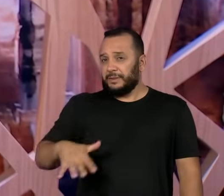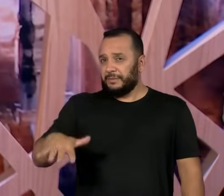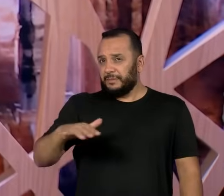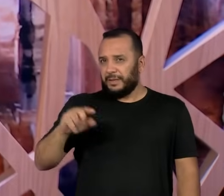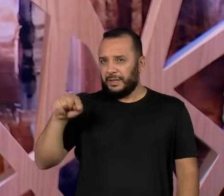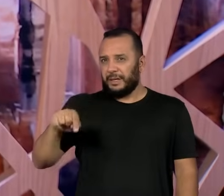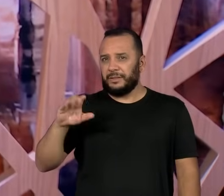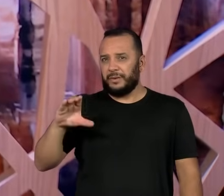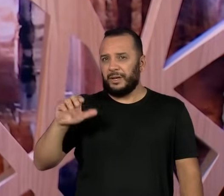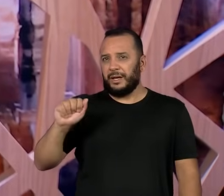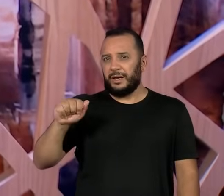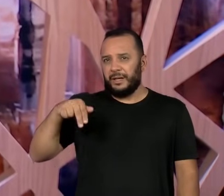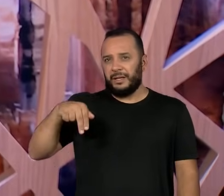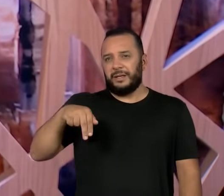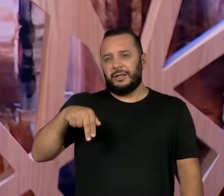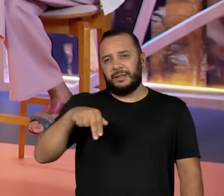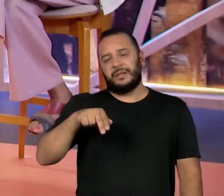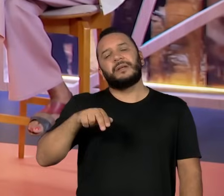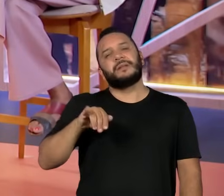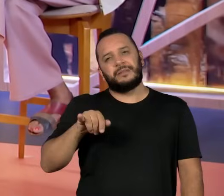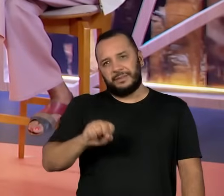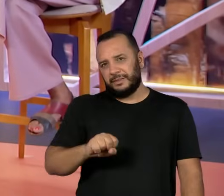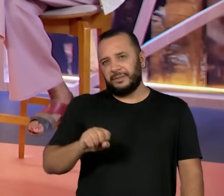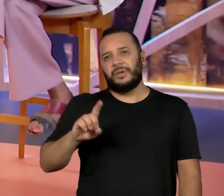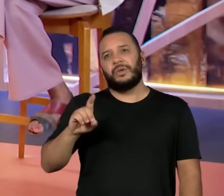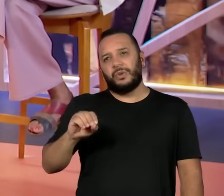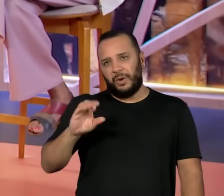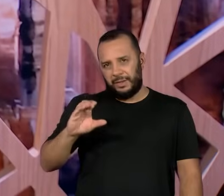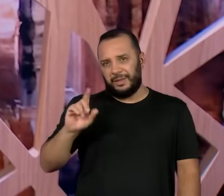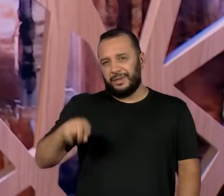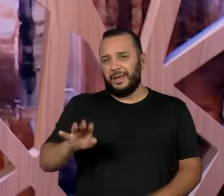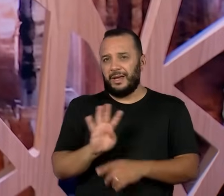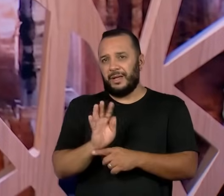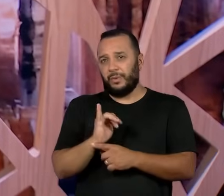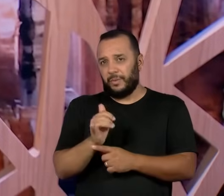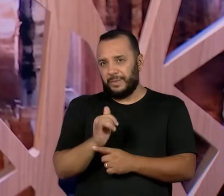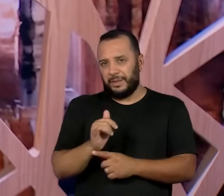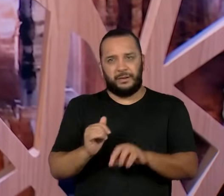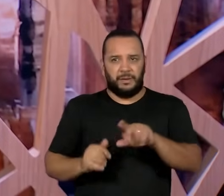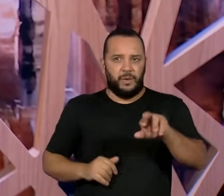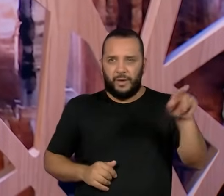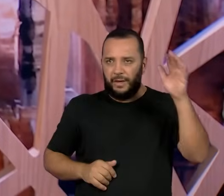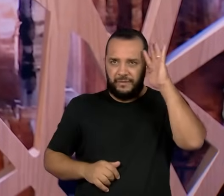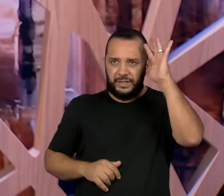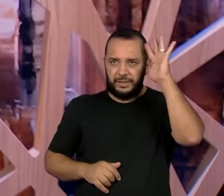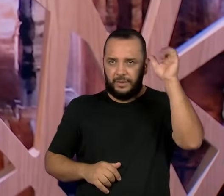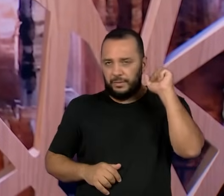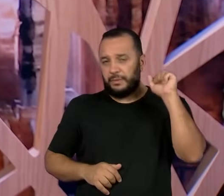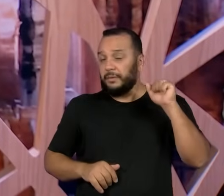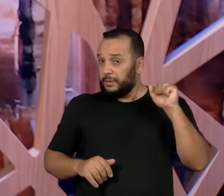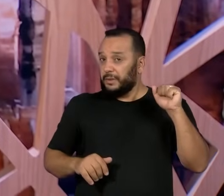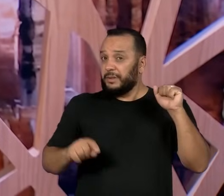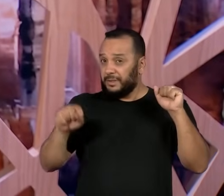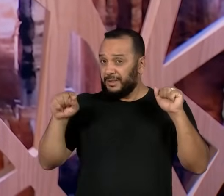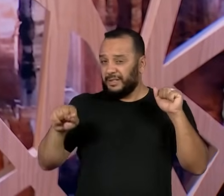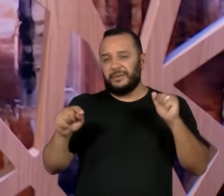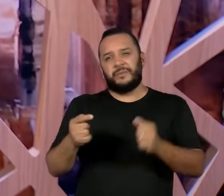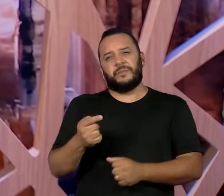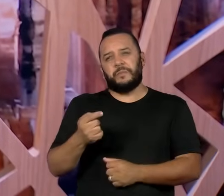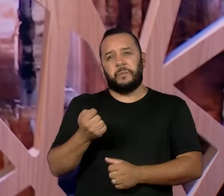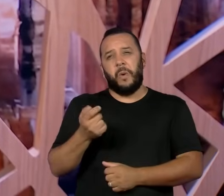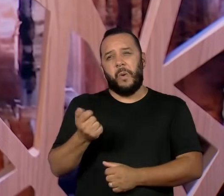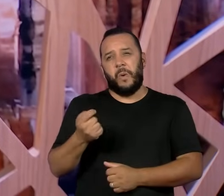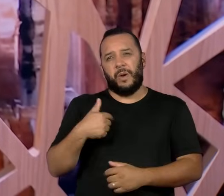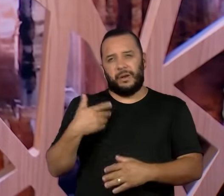específico do Cannes Doc, que é dedicado ao documentário justamente, não é na ficção. Então, nesse espaço propriamente de mercado, tinha pouca